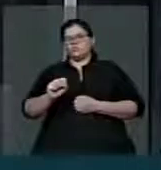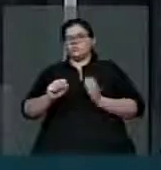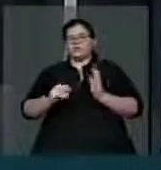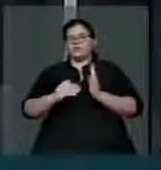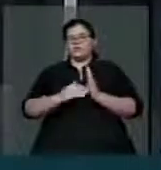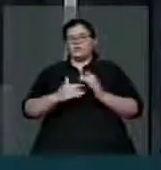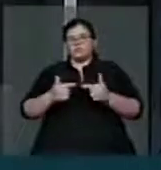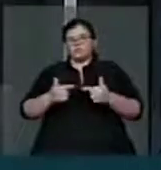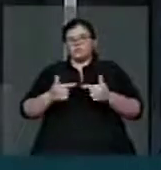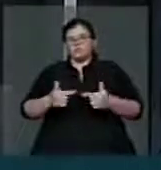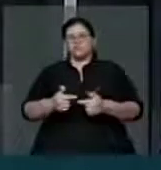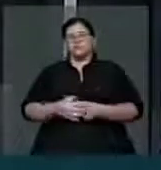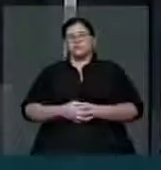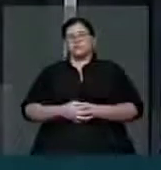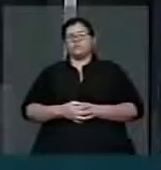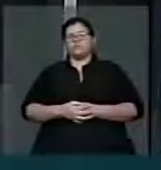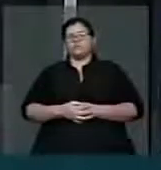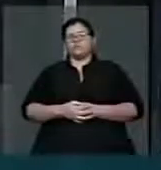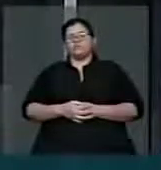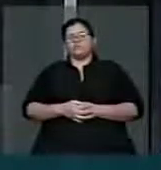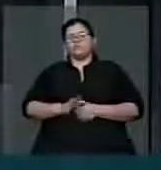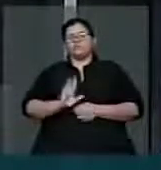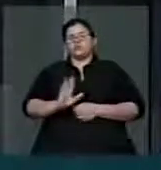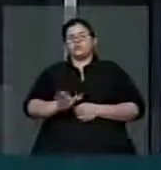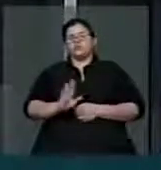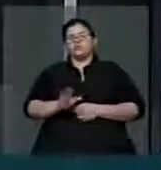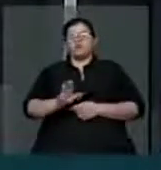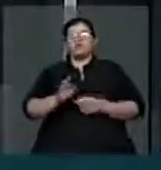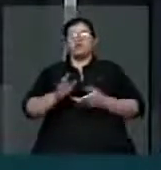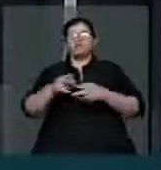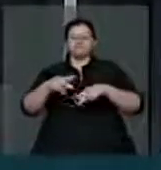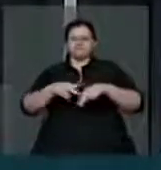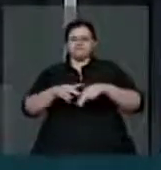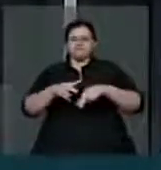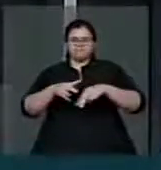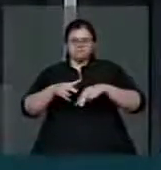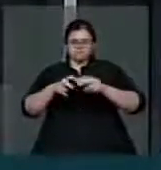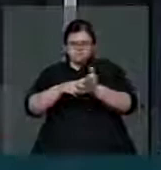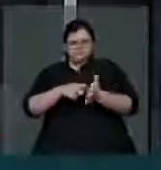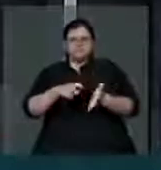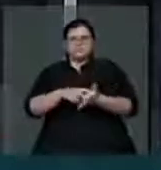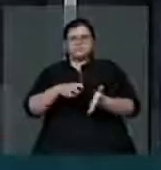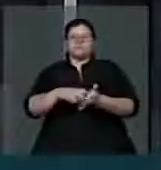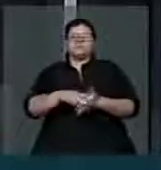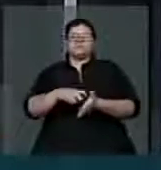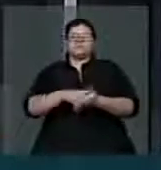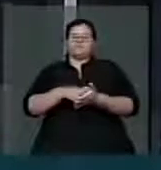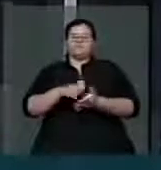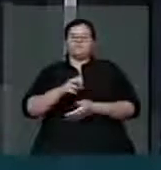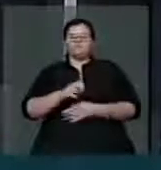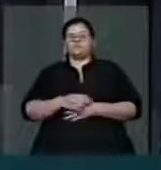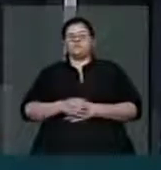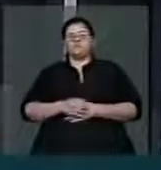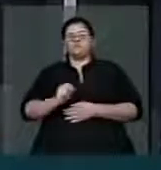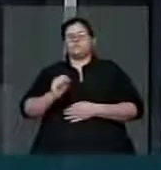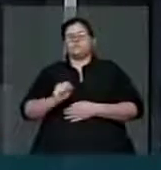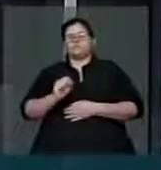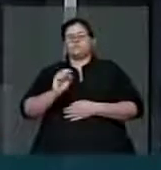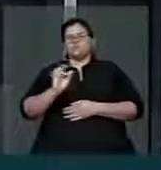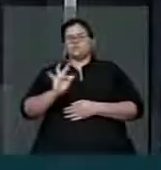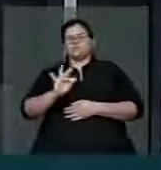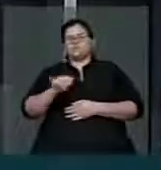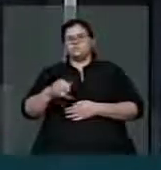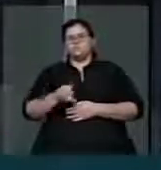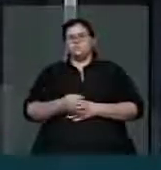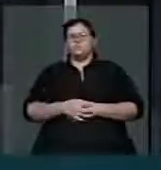depois, já com sentença transitada em julgado pelo Tribunal de Justiça, ele usou de um meio, de um artifício